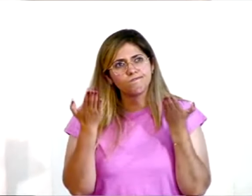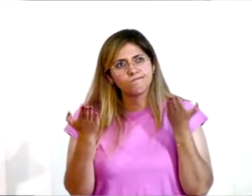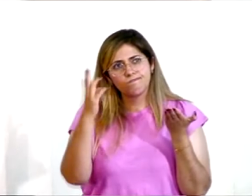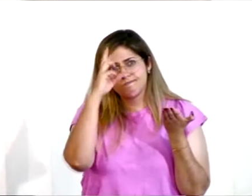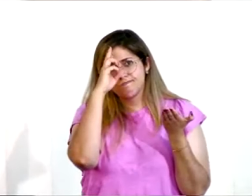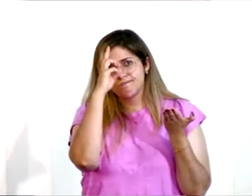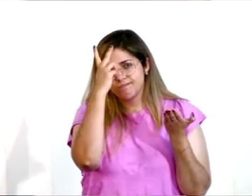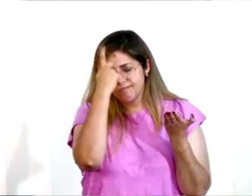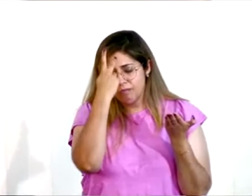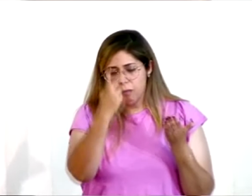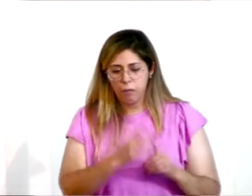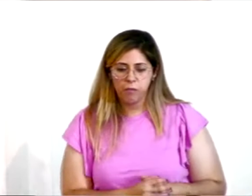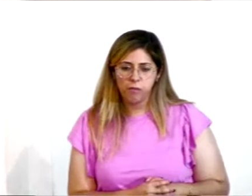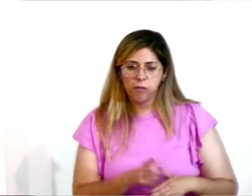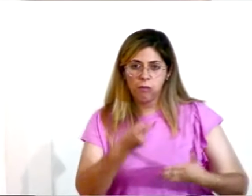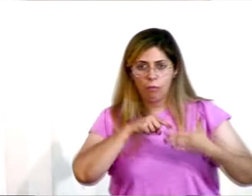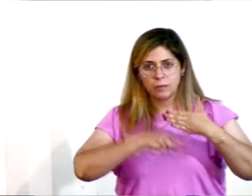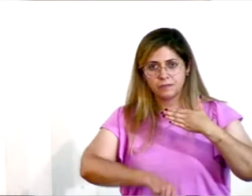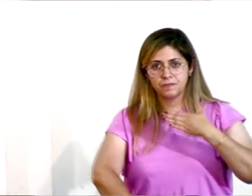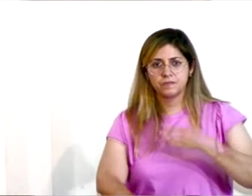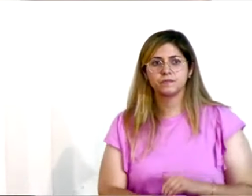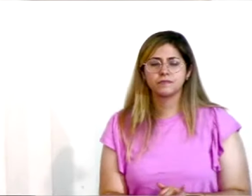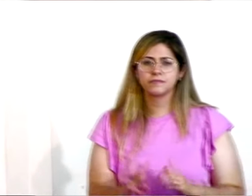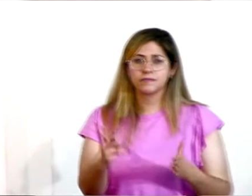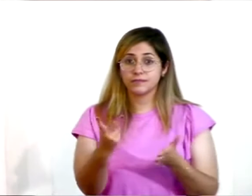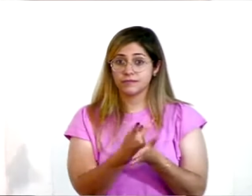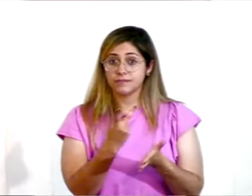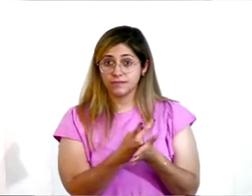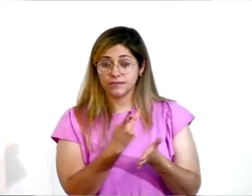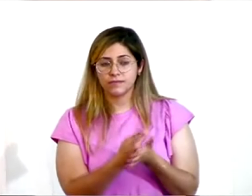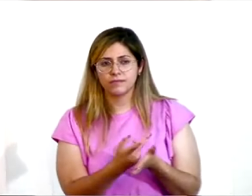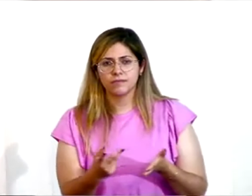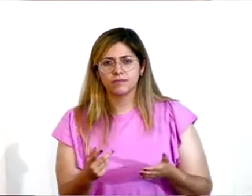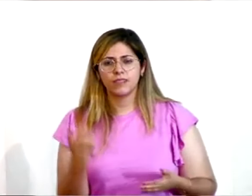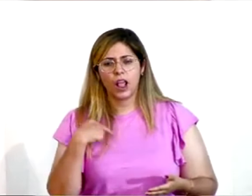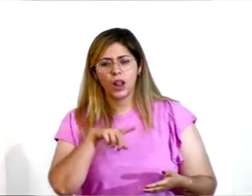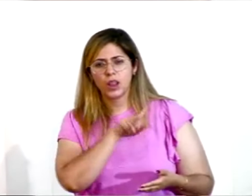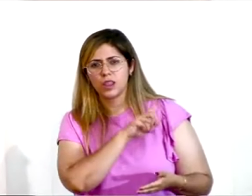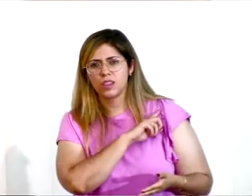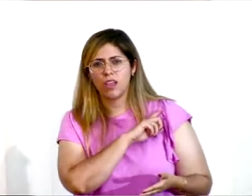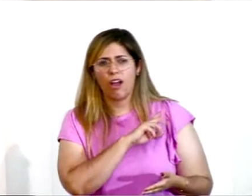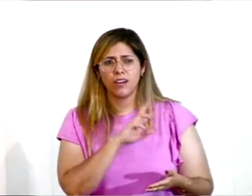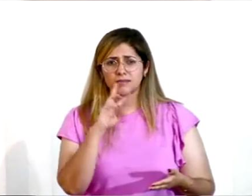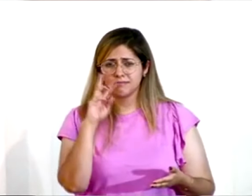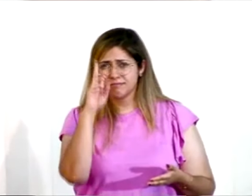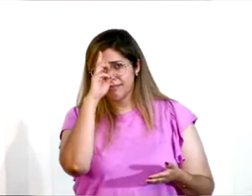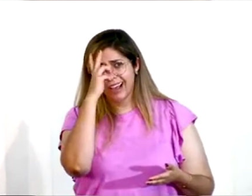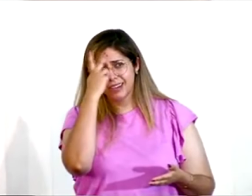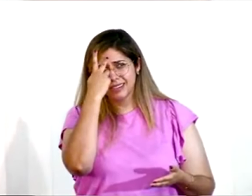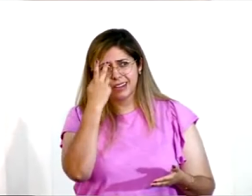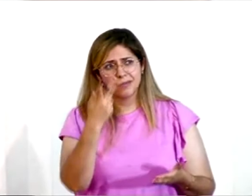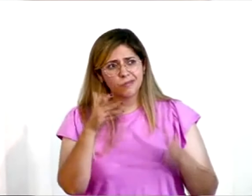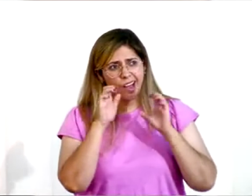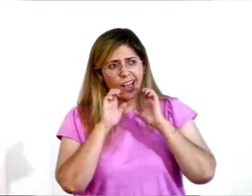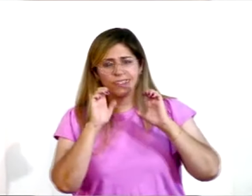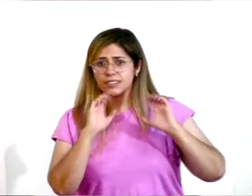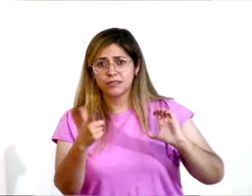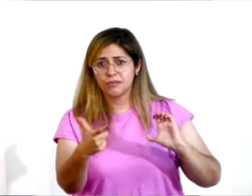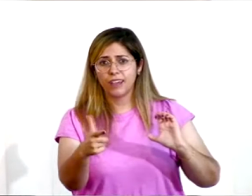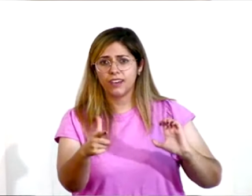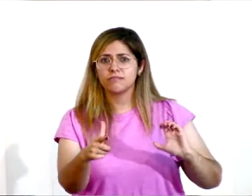uma maneira muito simples, mas muito profunda. Não se deixe enganar. Não existe cristianismo infrutífero. Não se deixe enganar, por